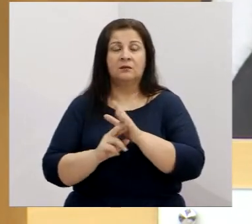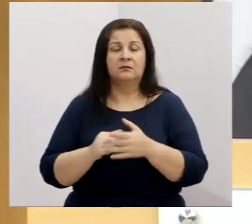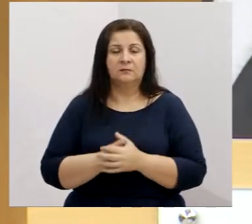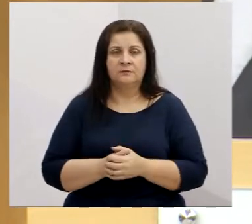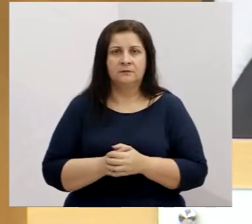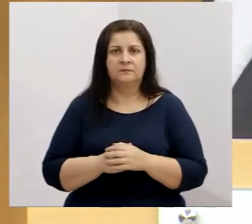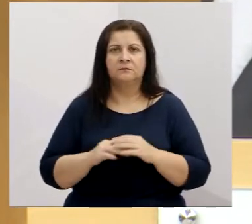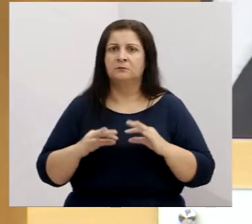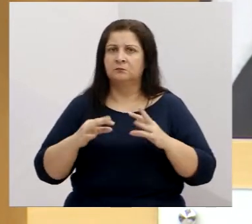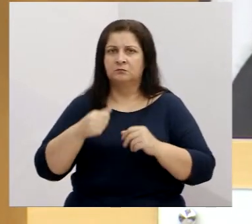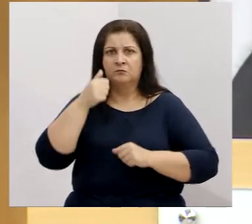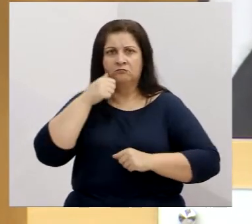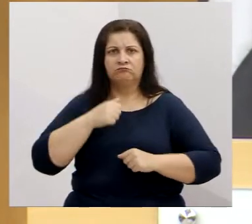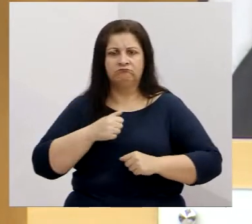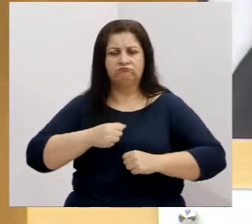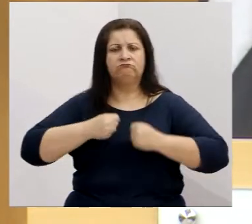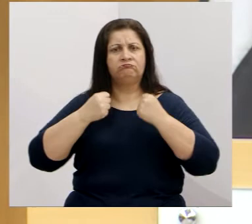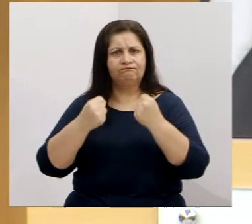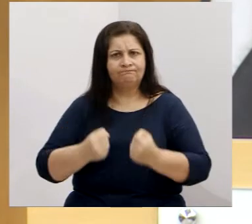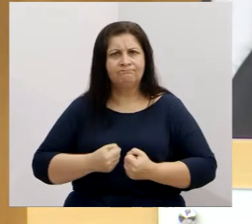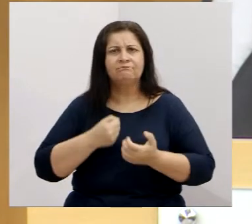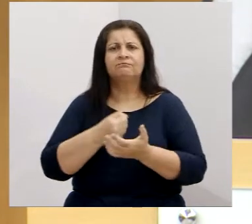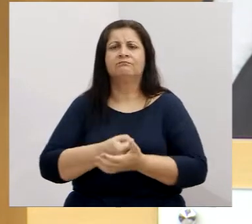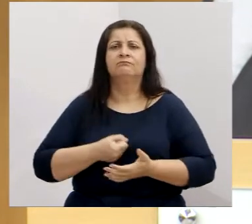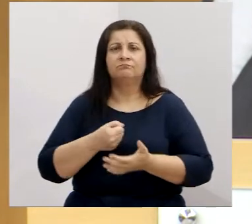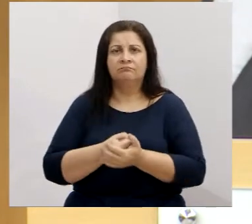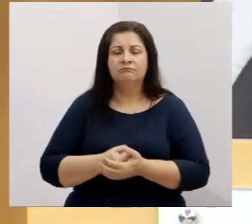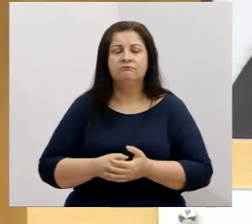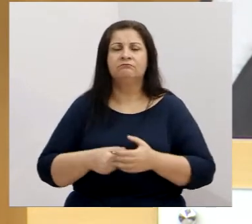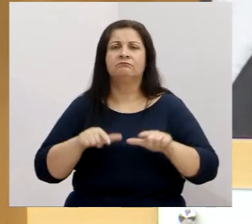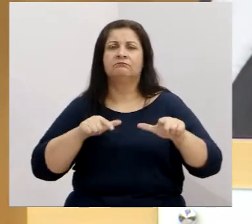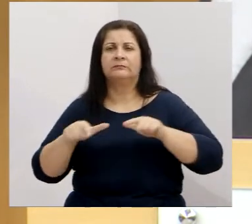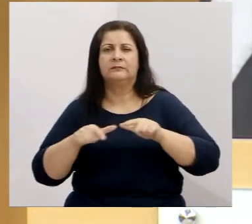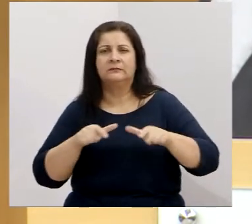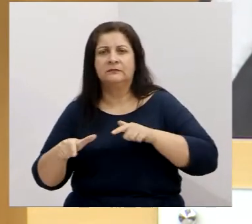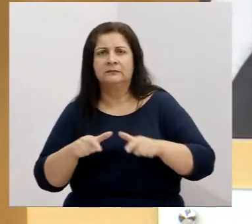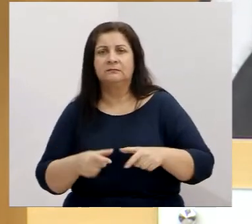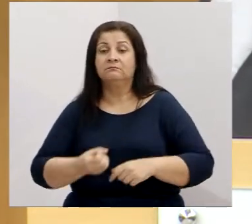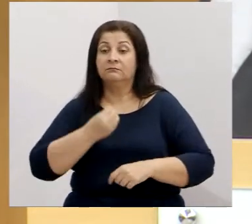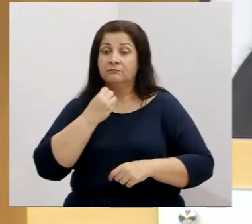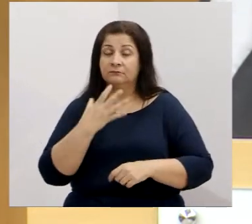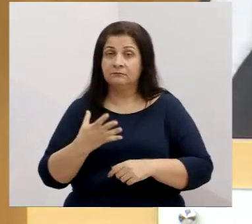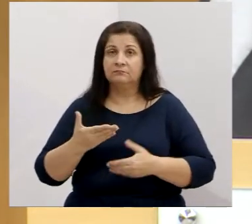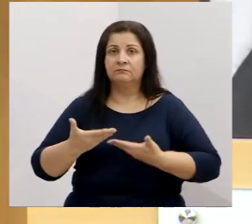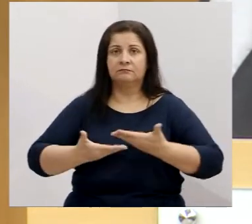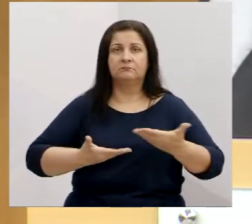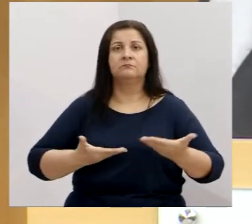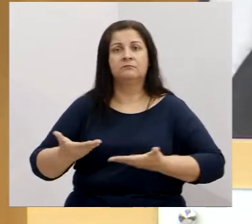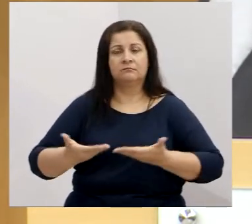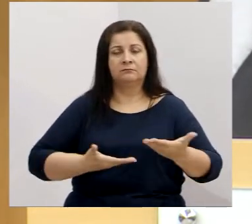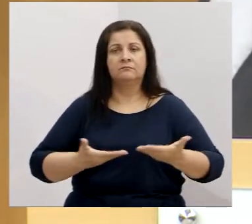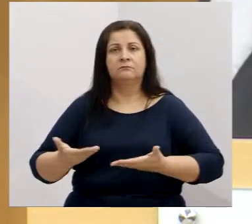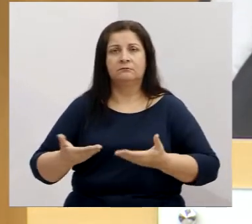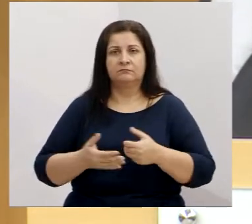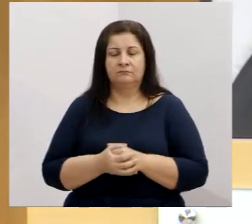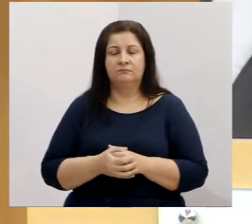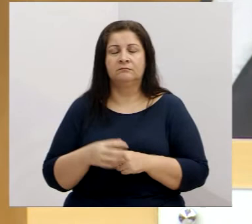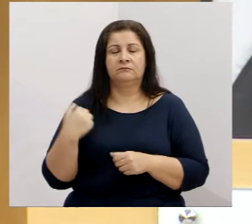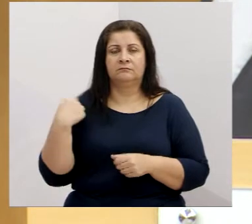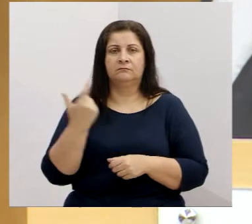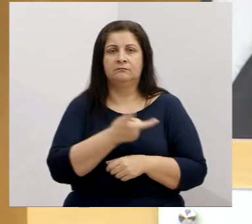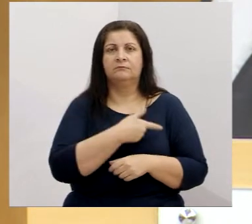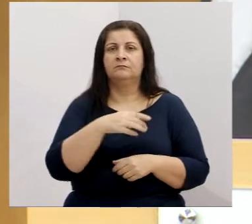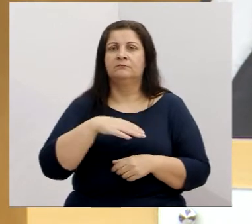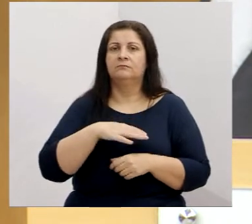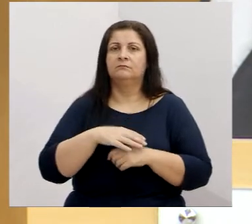dias acordam e lutam para manter os serviços a qualidade de prestação do serviço Municipal para a nossa